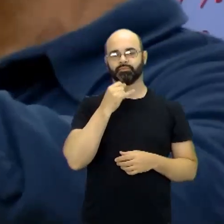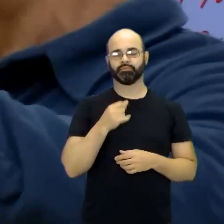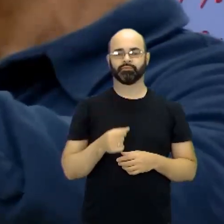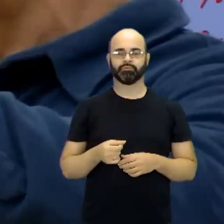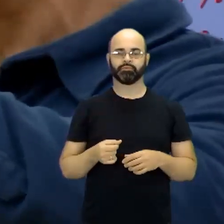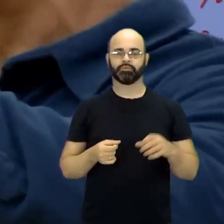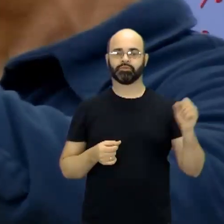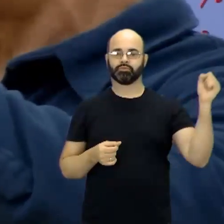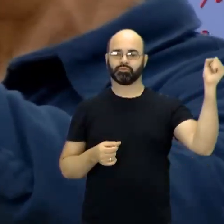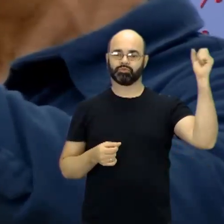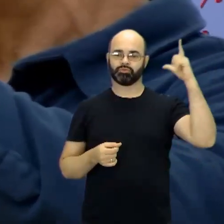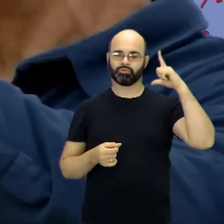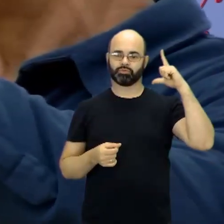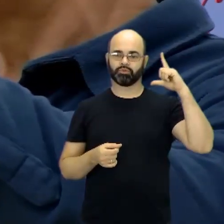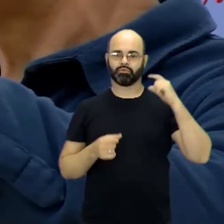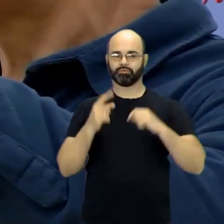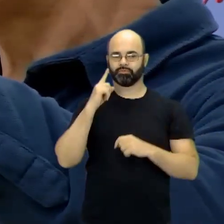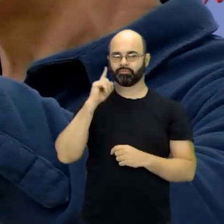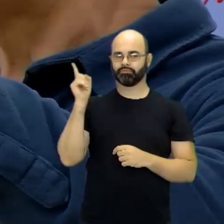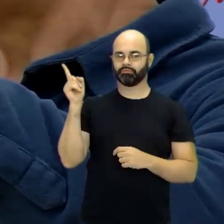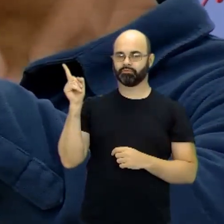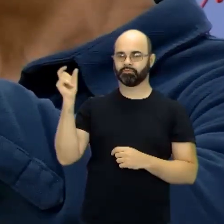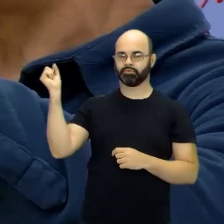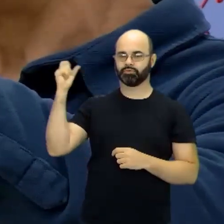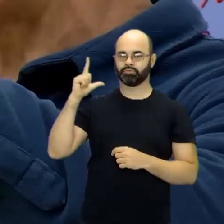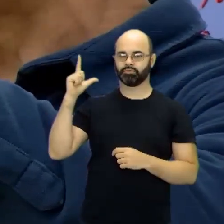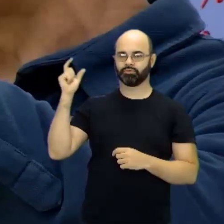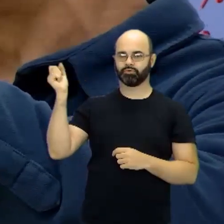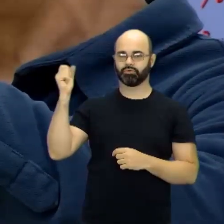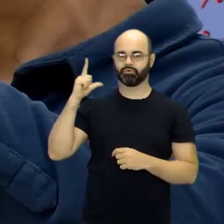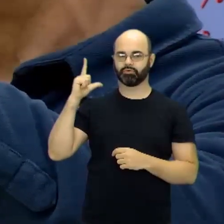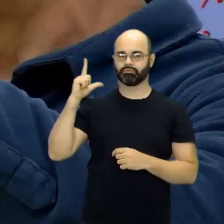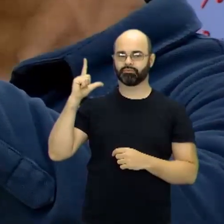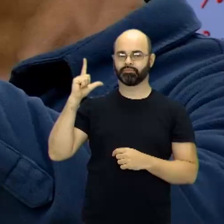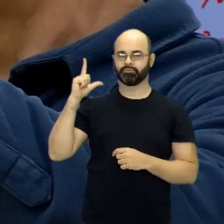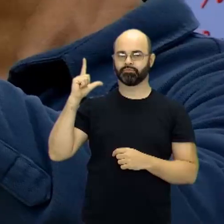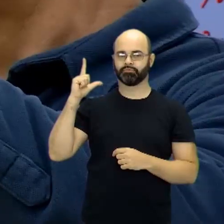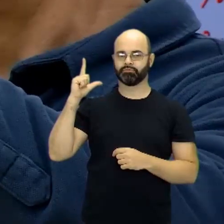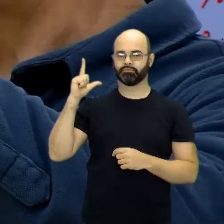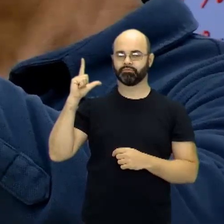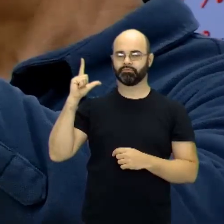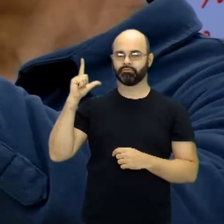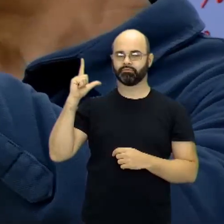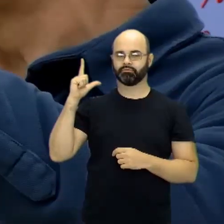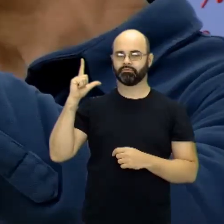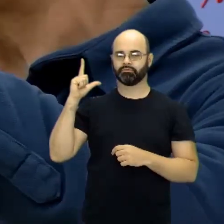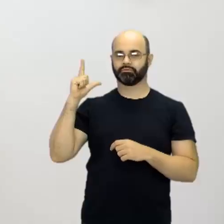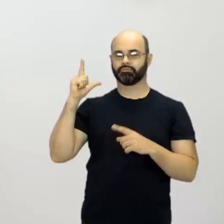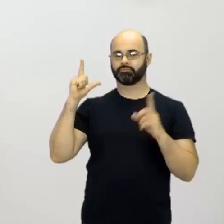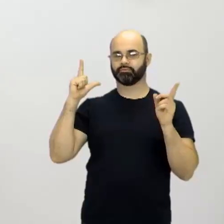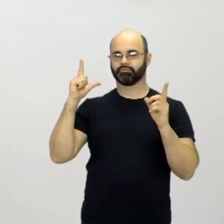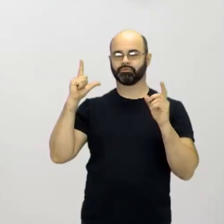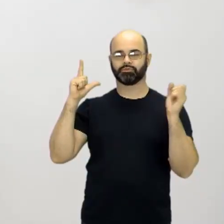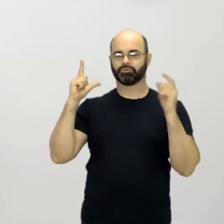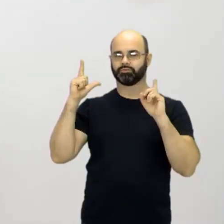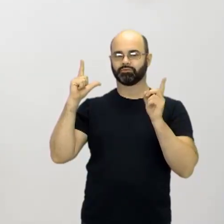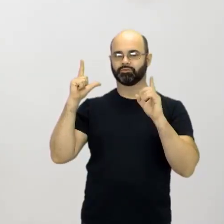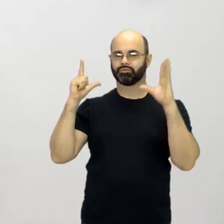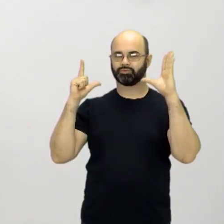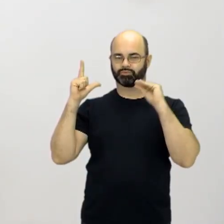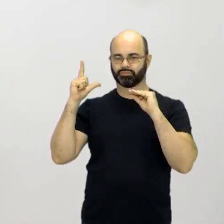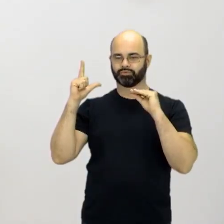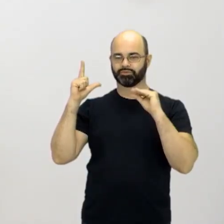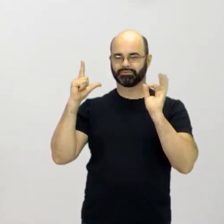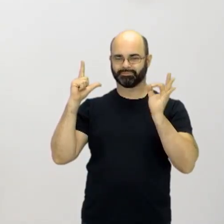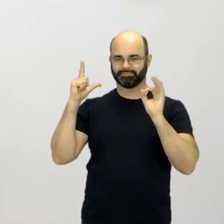como o Sol Do lado de cá só deste lado aqui esse lado aqui não tem sol fica à